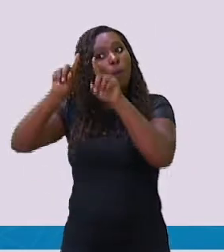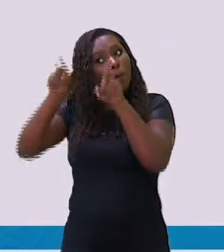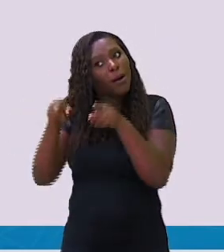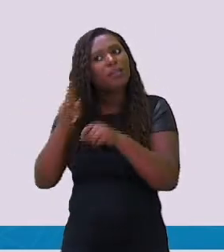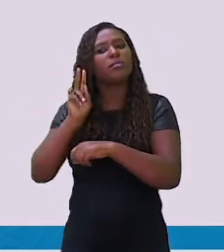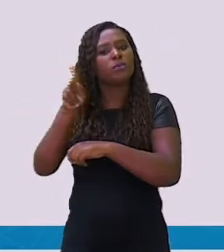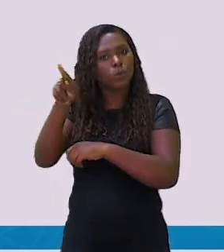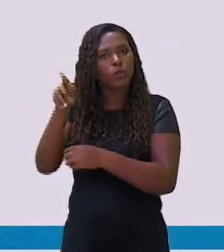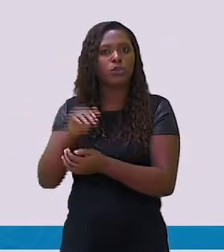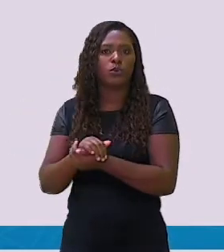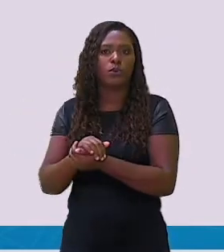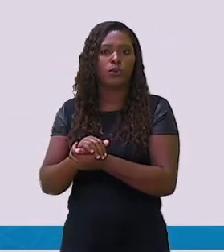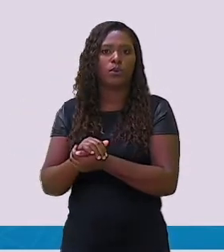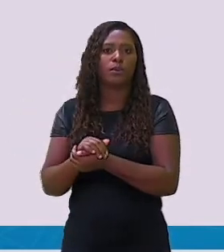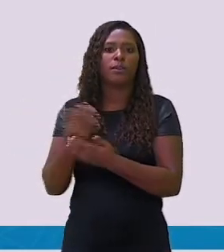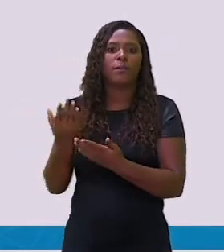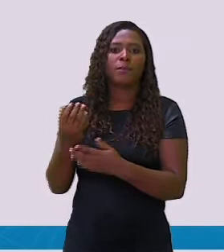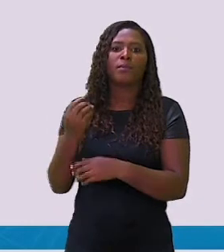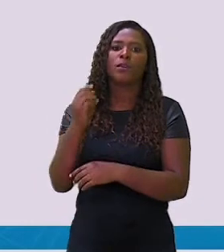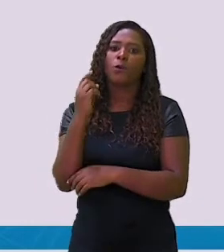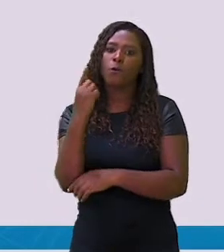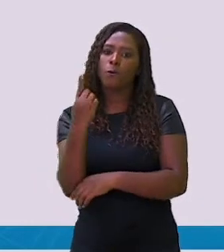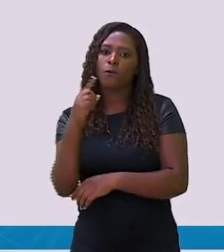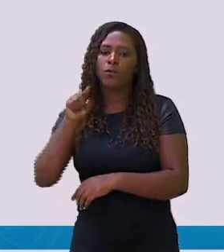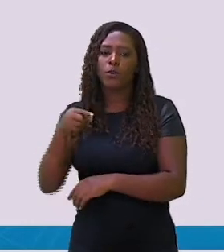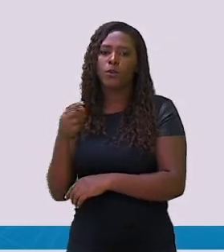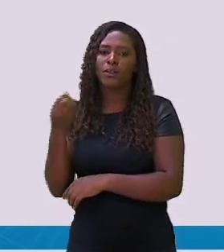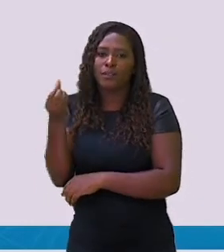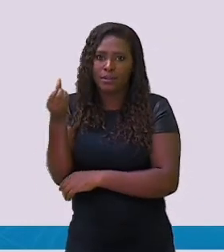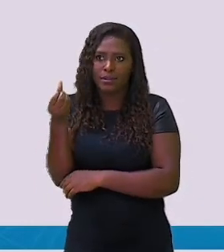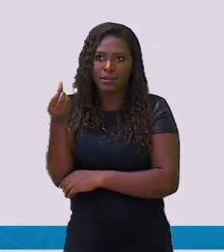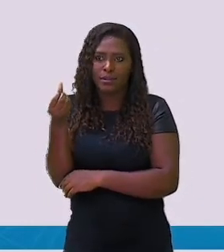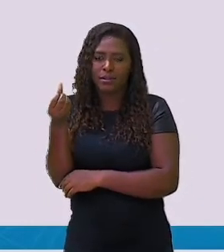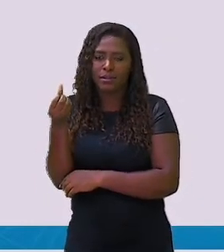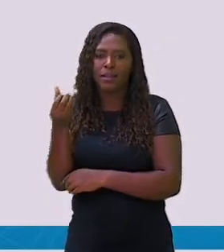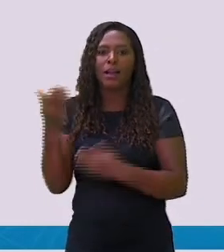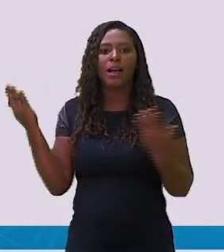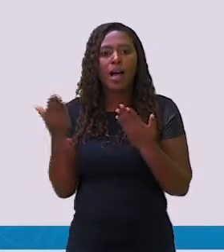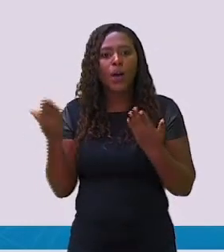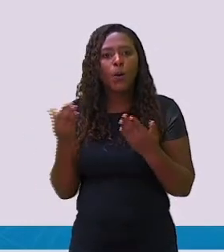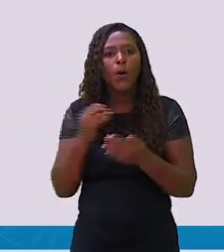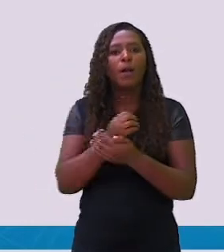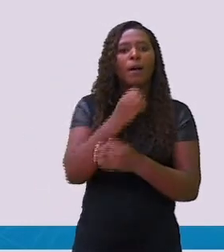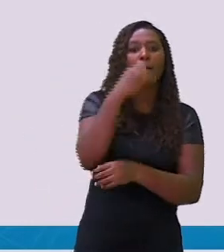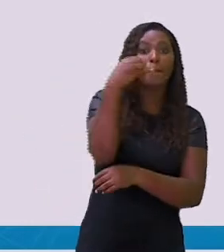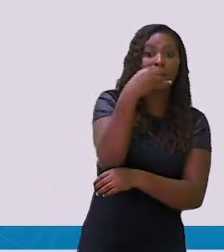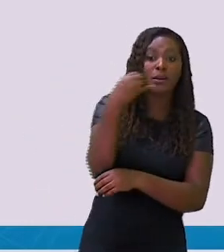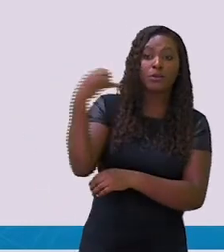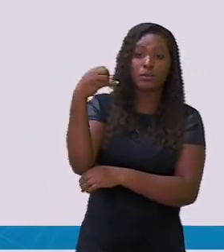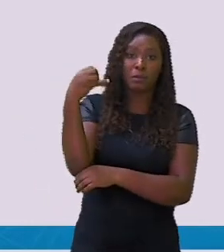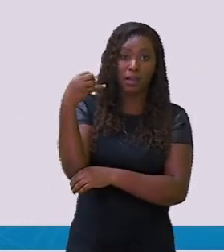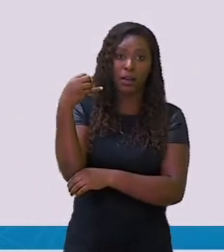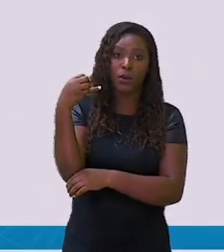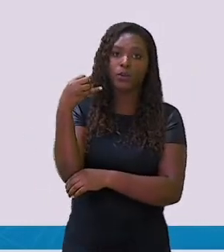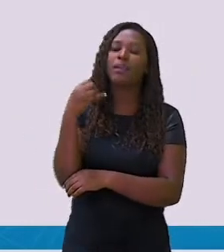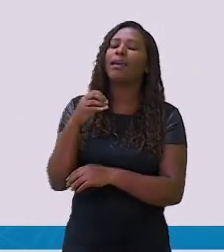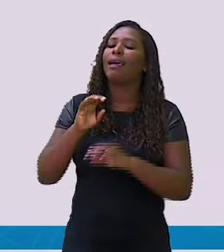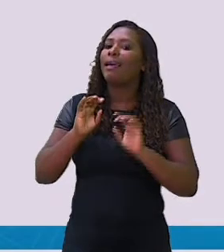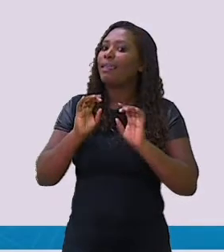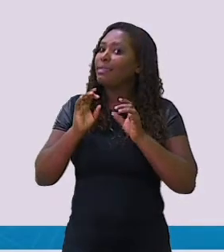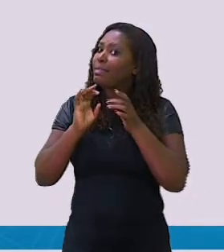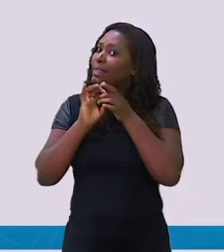a hora sinais iguais nós vamos conservar o sinal e fazer o quê com os números